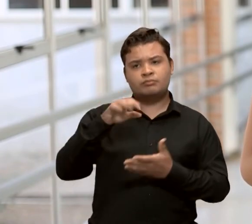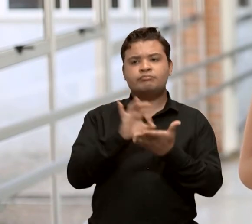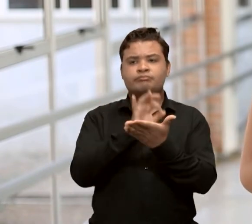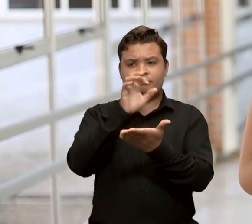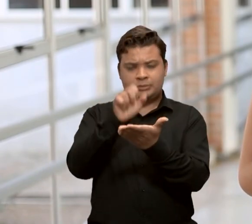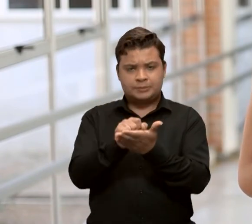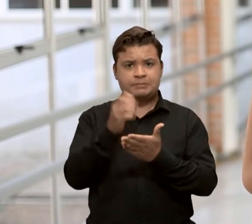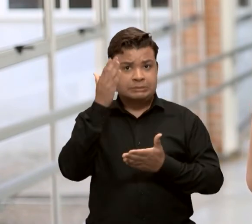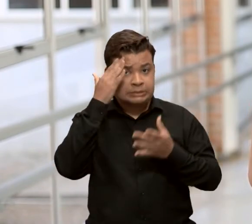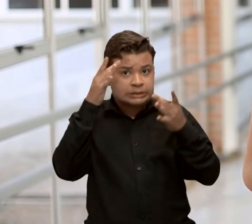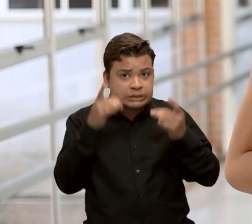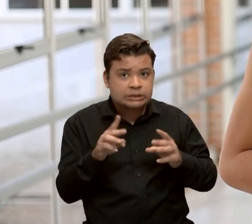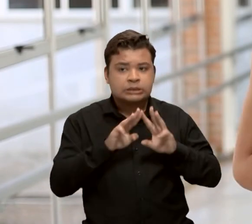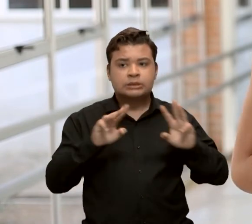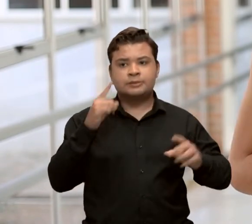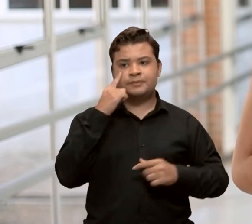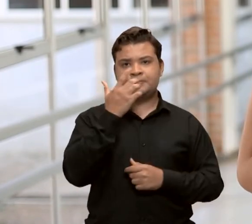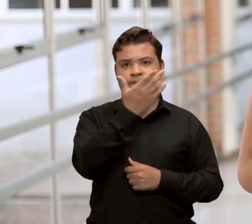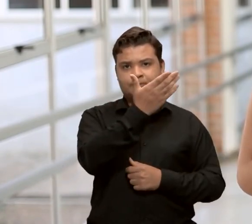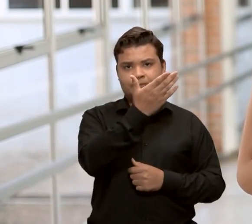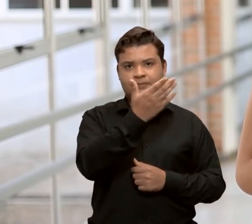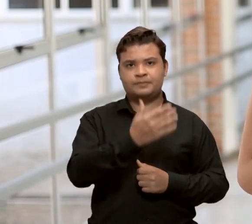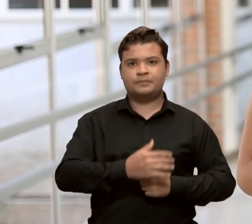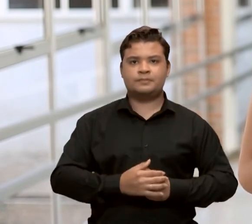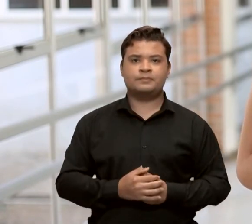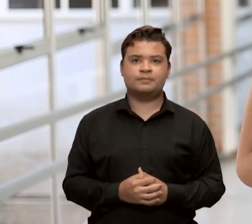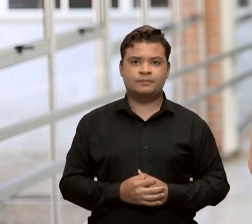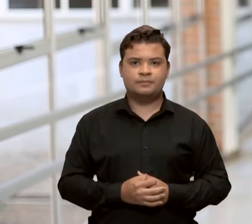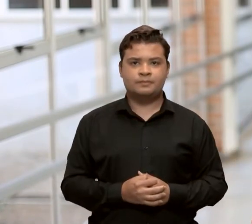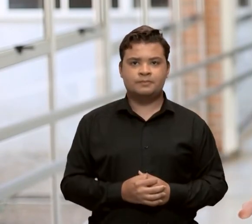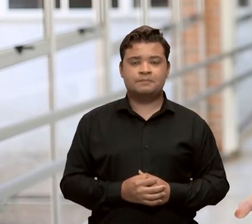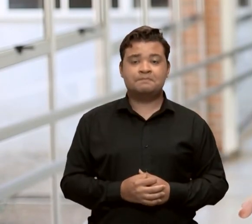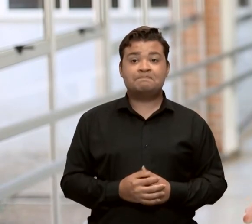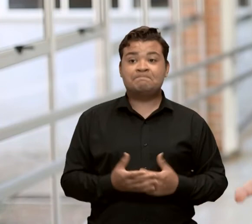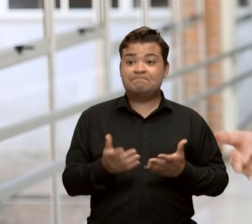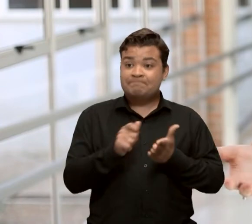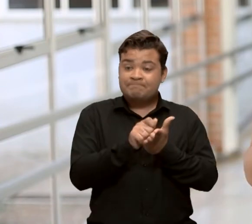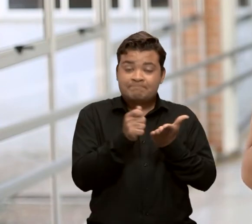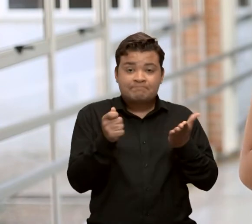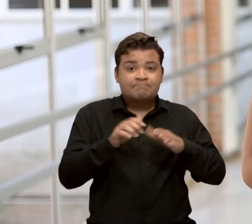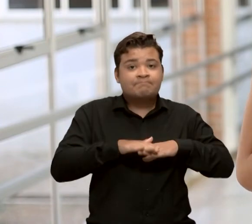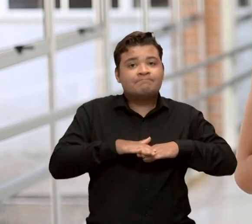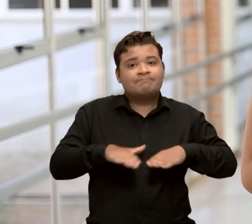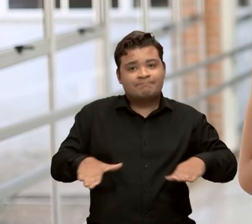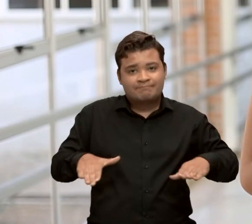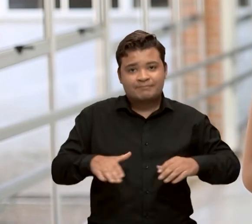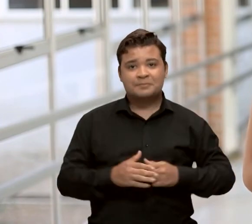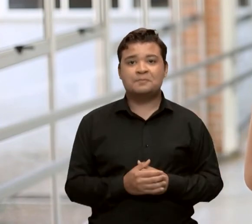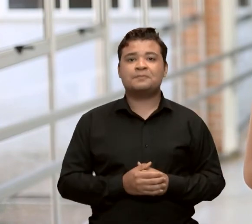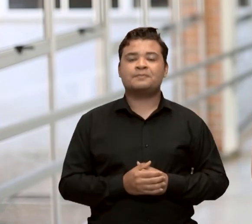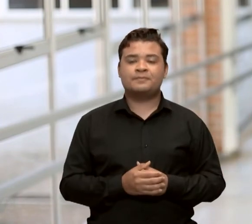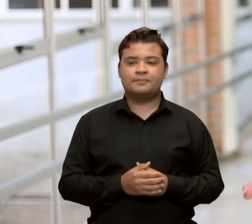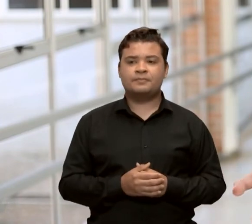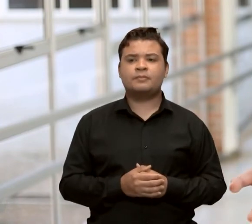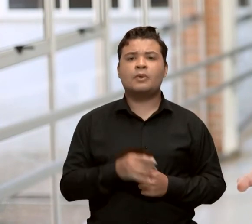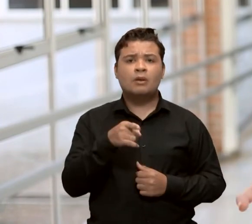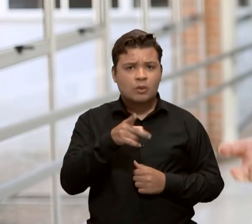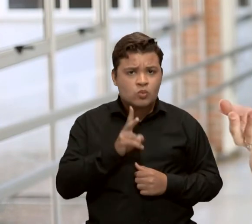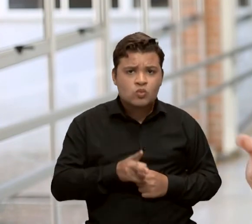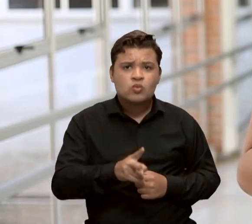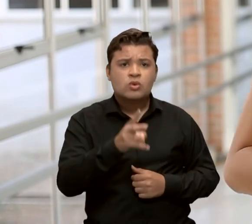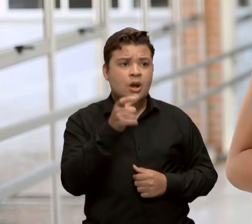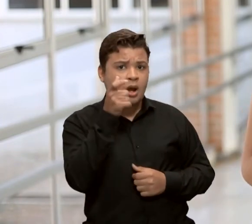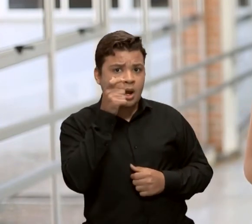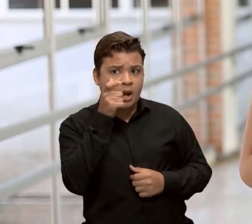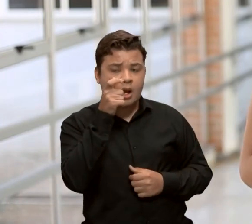site ufg.br. E ficamos por aqui, esta foi a agenda de hoje. Continue acompanhando